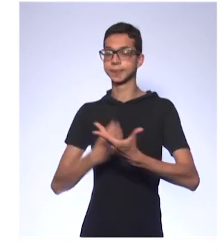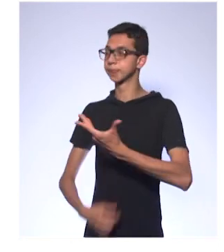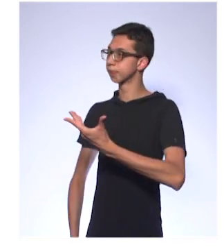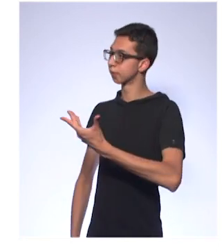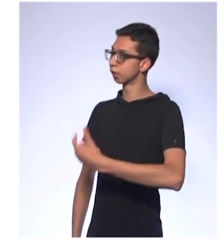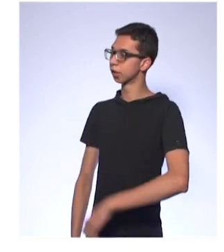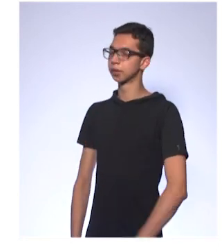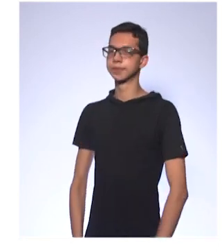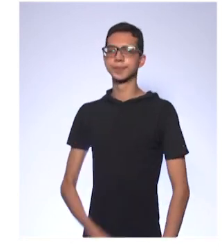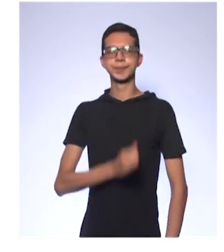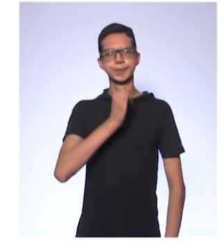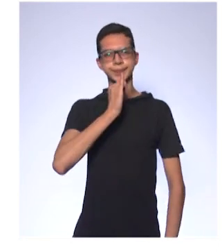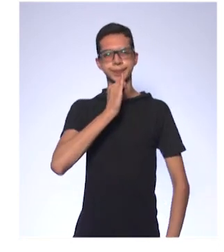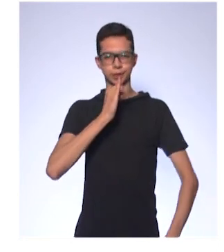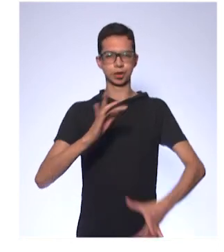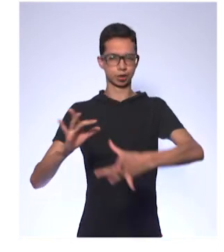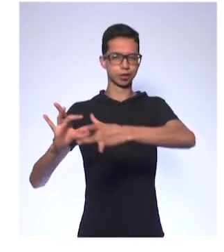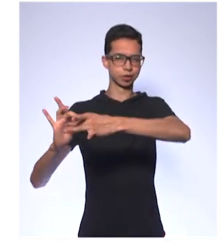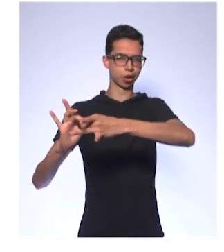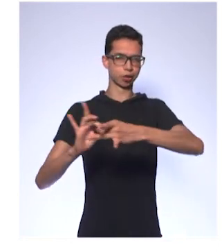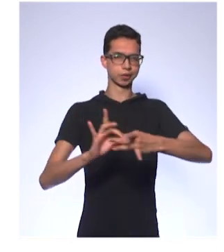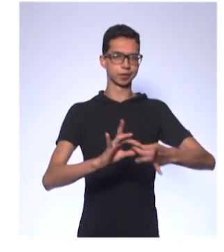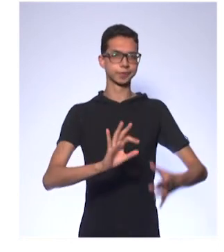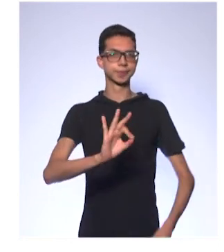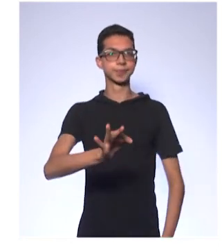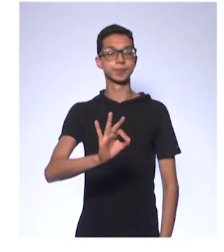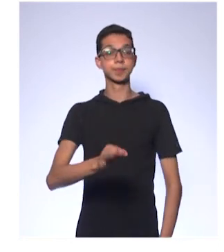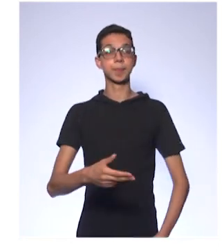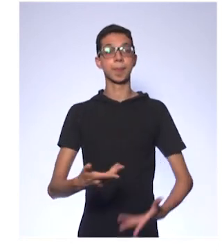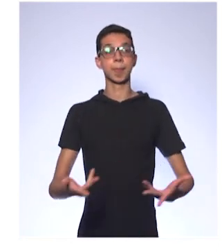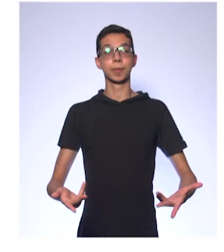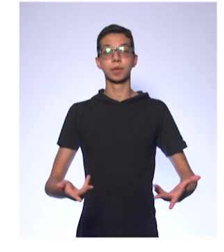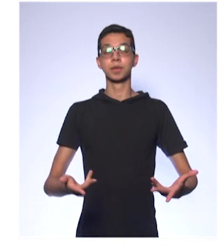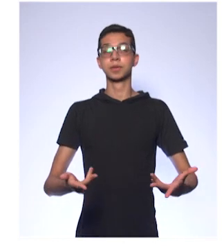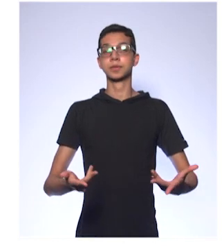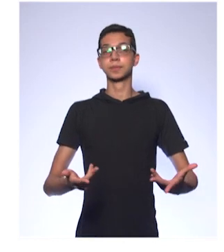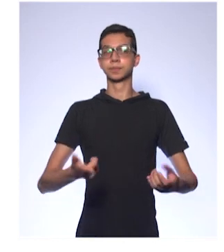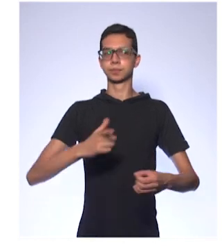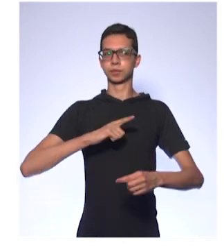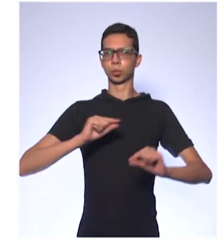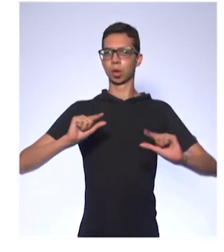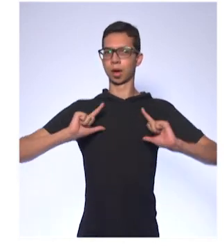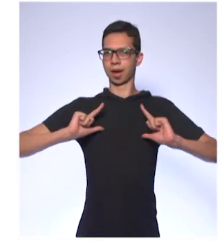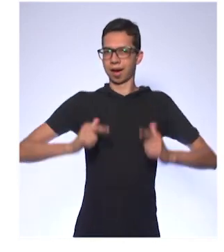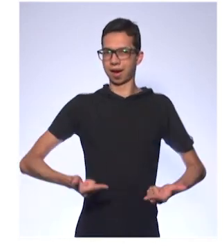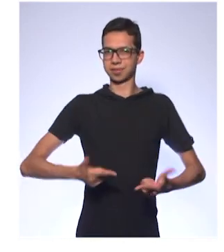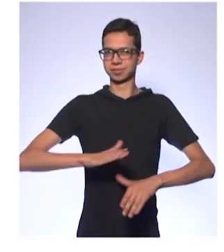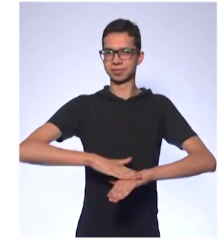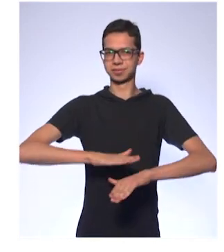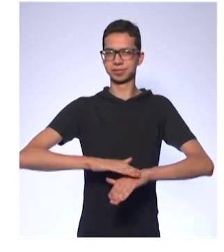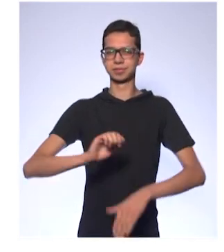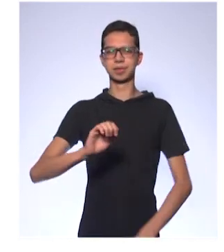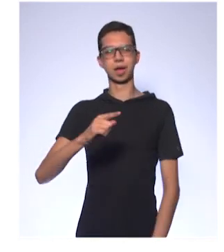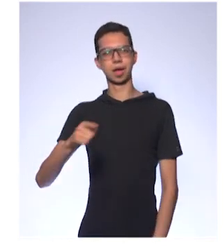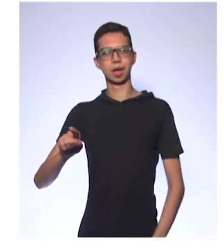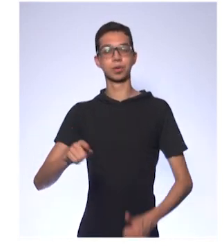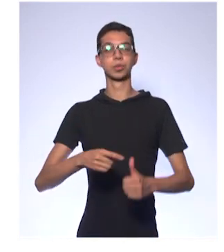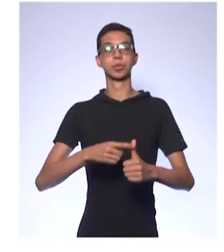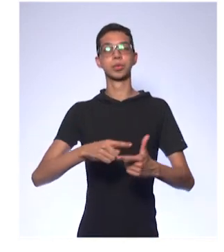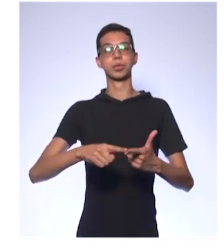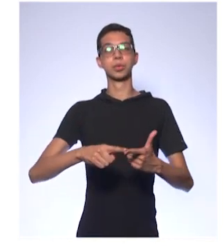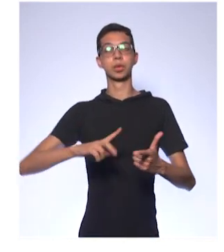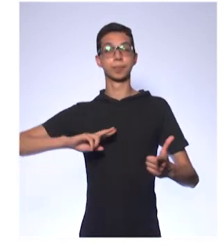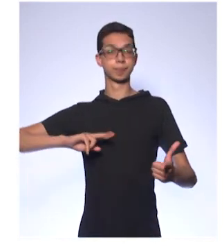dentro desse contexto, né? Então, assim, ela vai indicar uma ação? Ela vai indicar uma mudança de